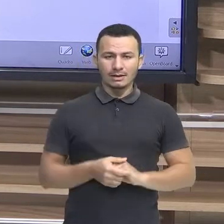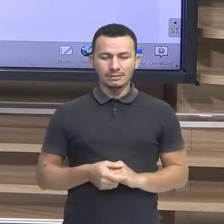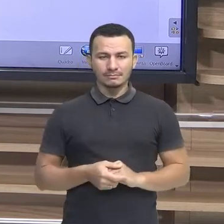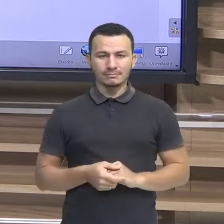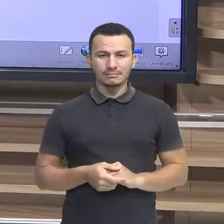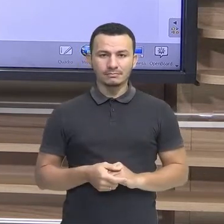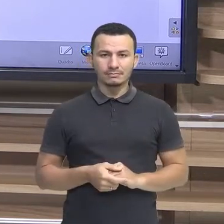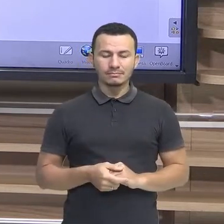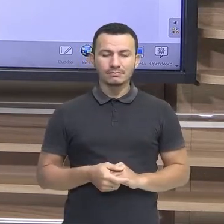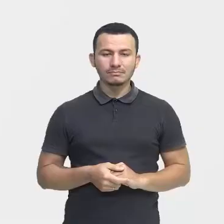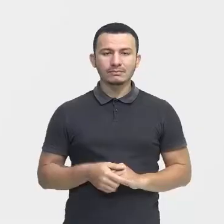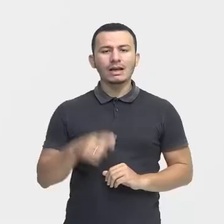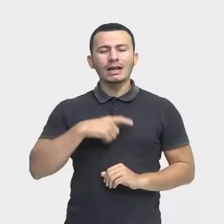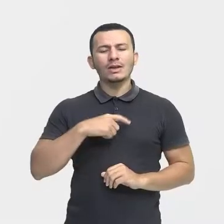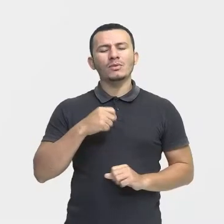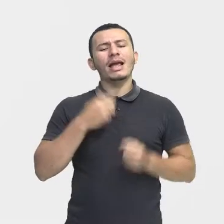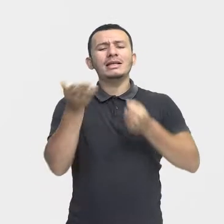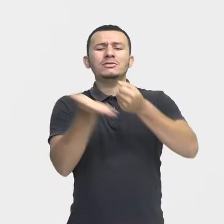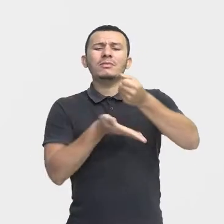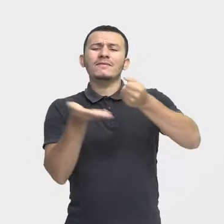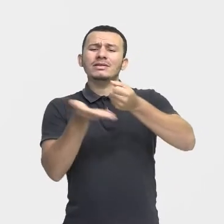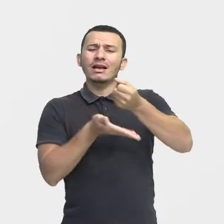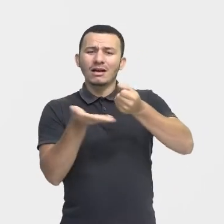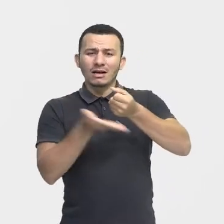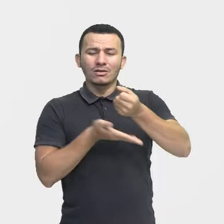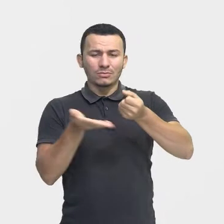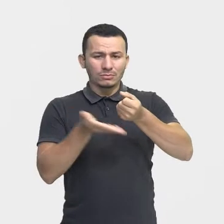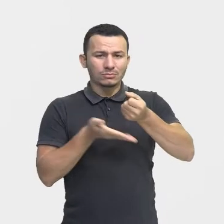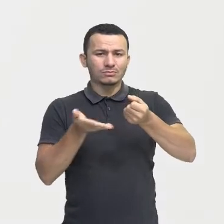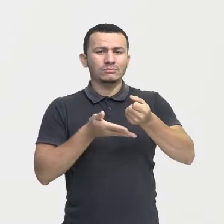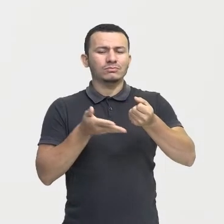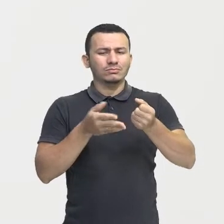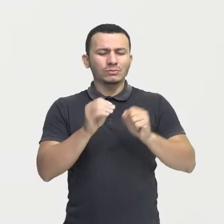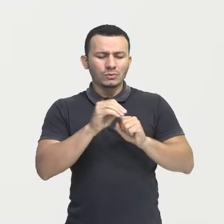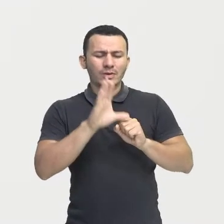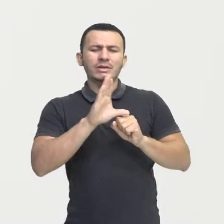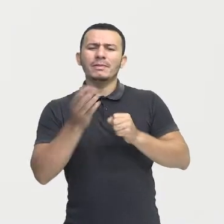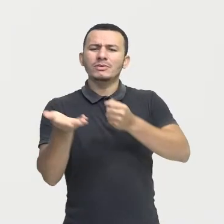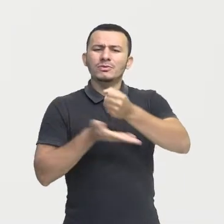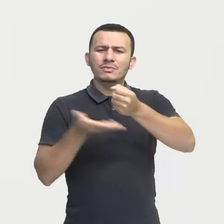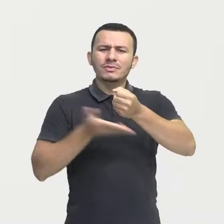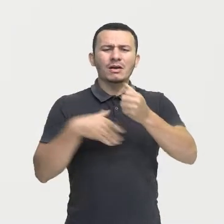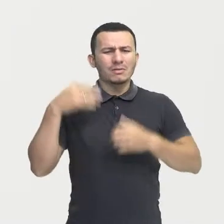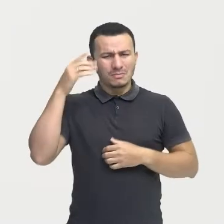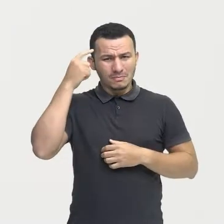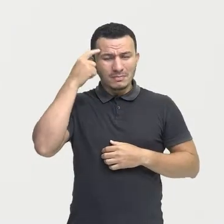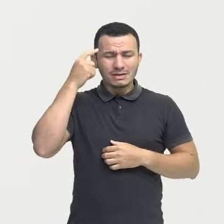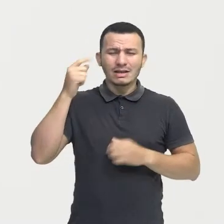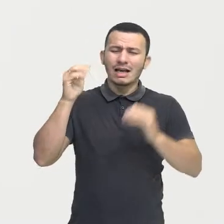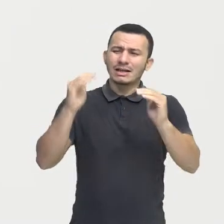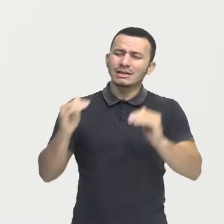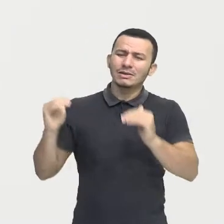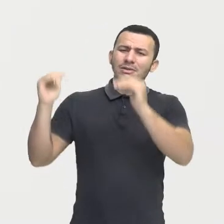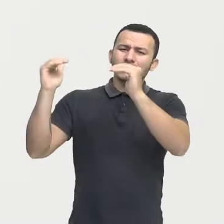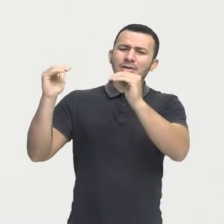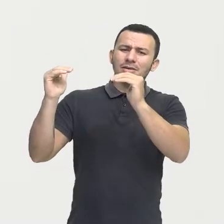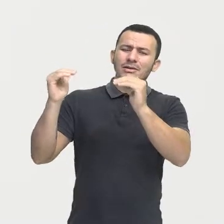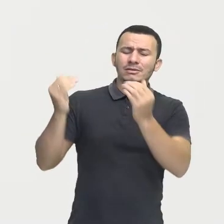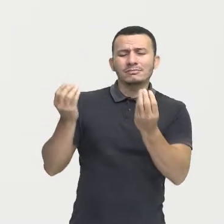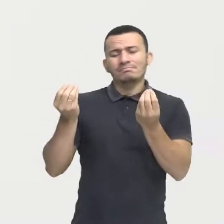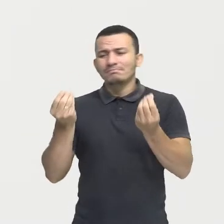é superficial. É um conhecimento superficial. Sabe aquela coisa que está lá em cima?